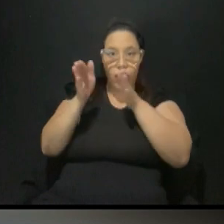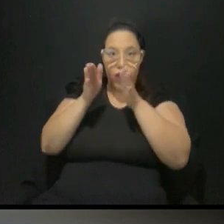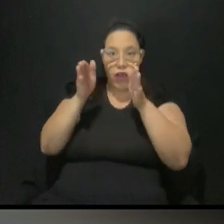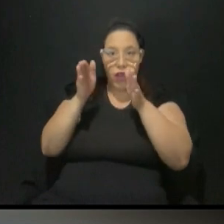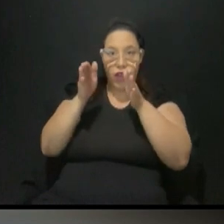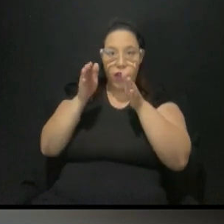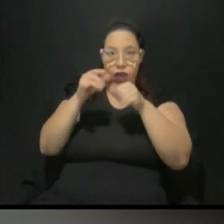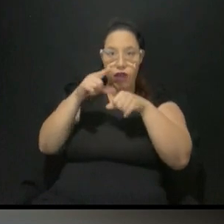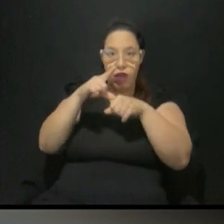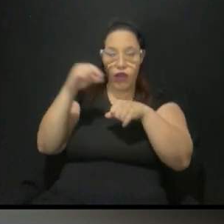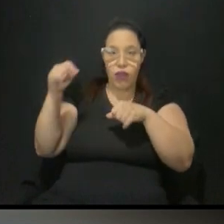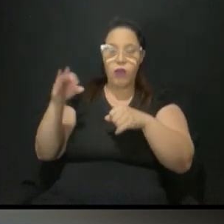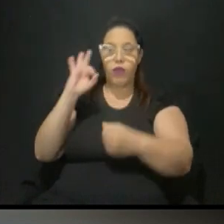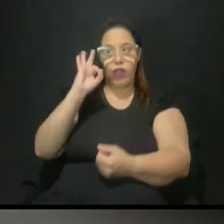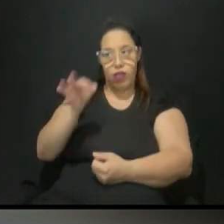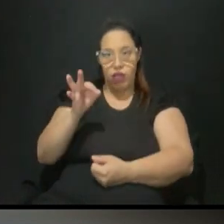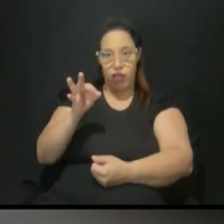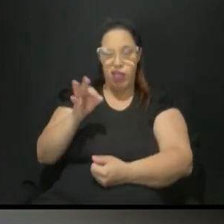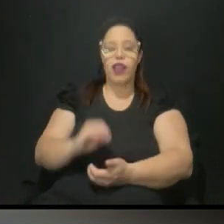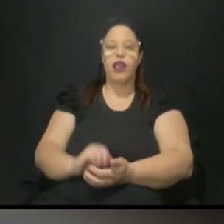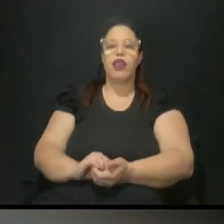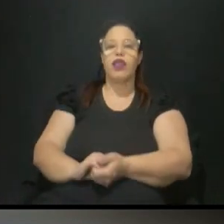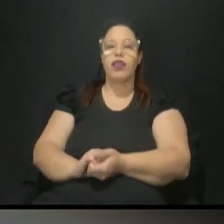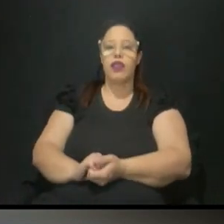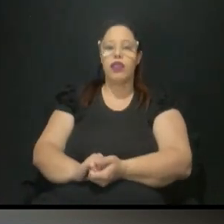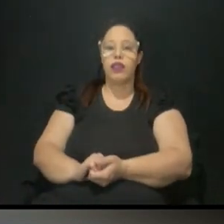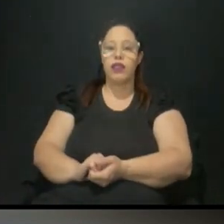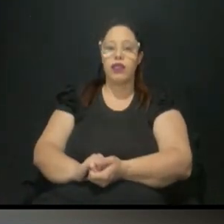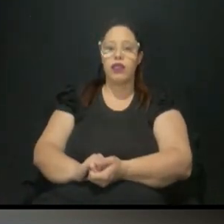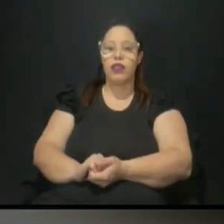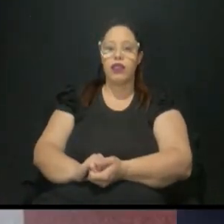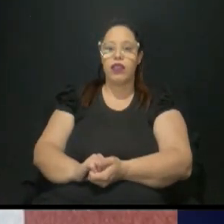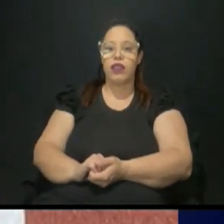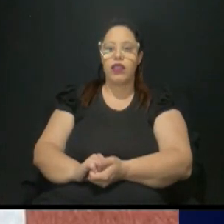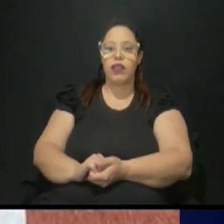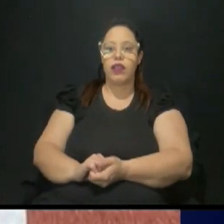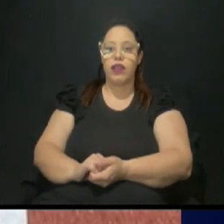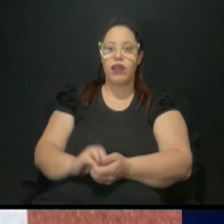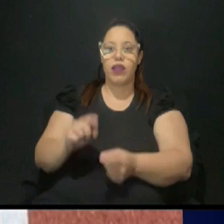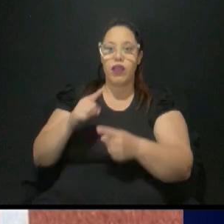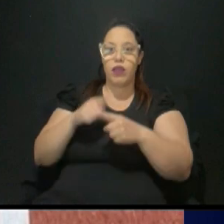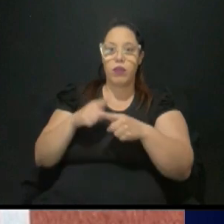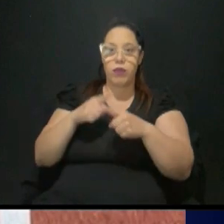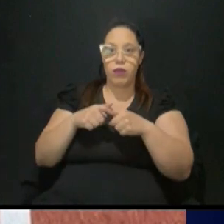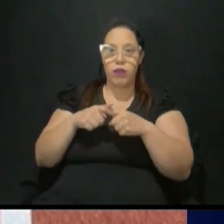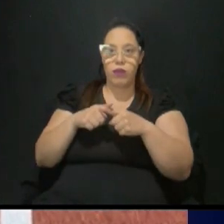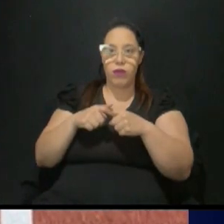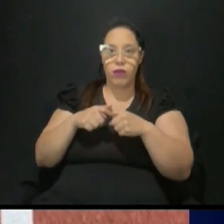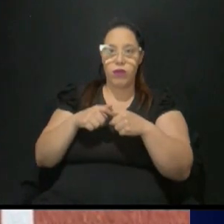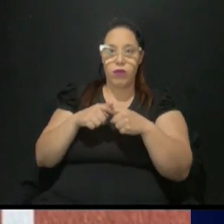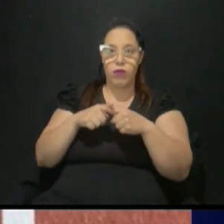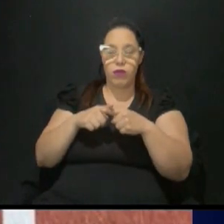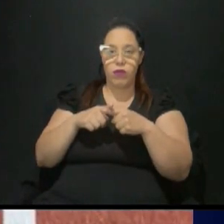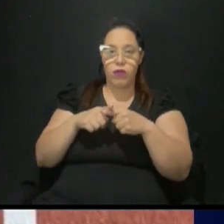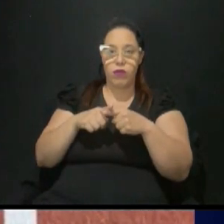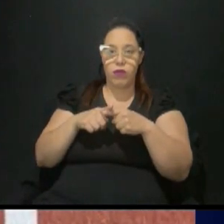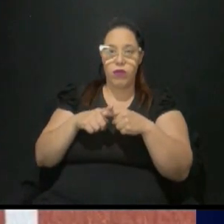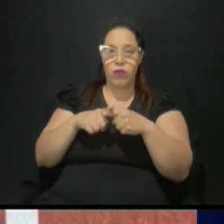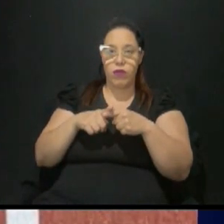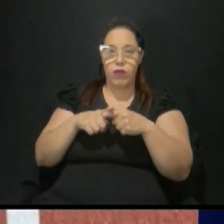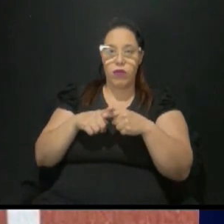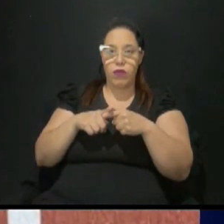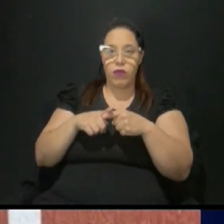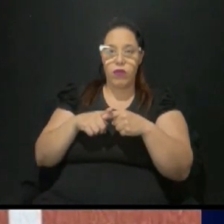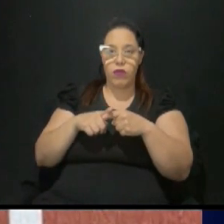correta. Entendi. Por que eles ficam... o que? Eles ficam amarrados? É uma